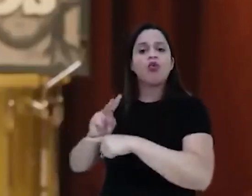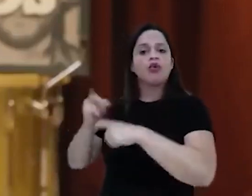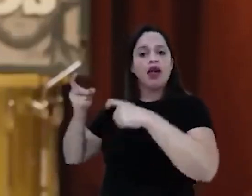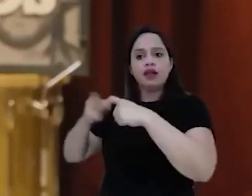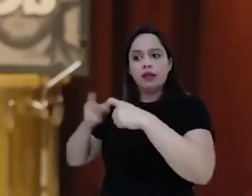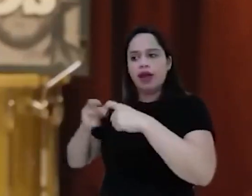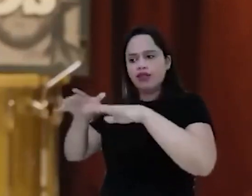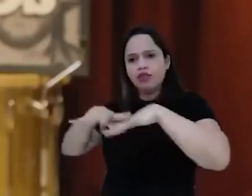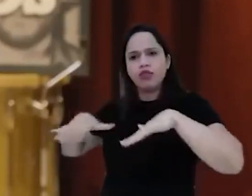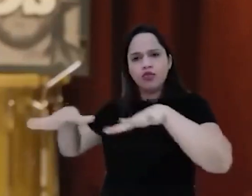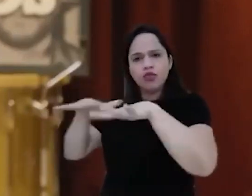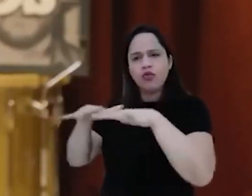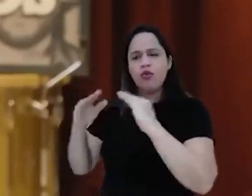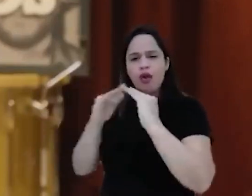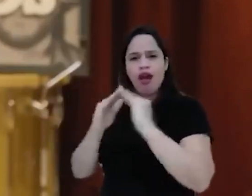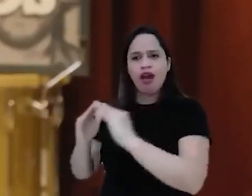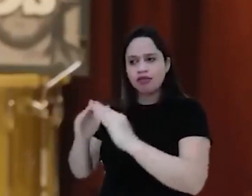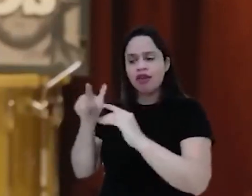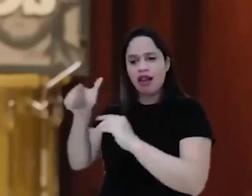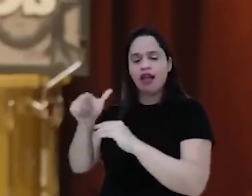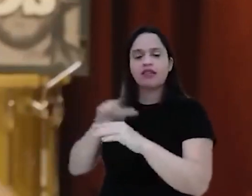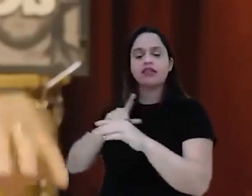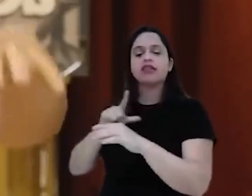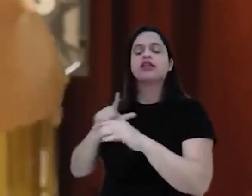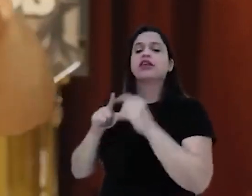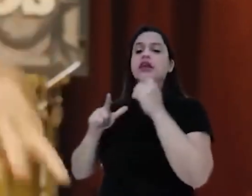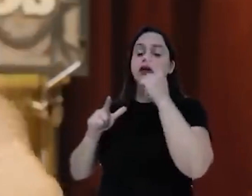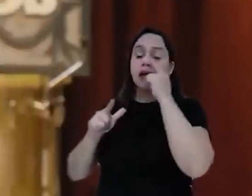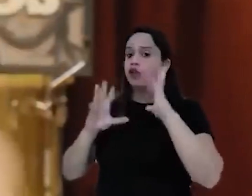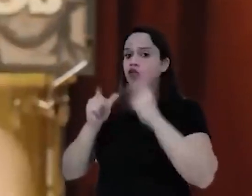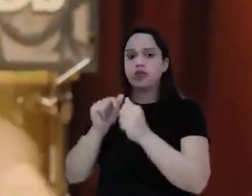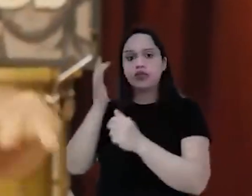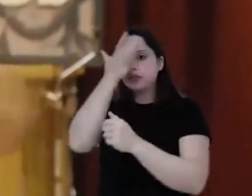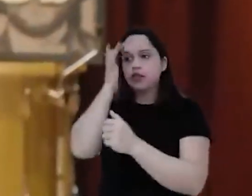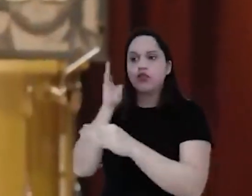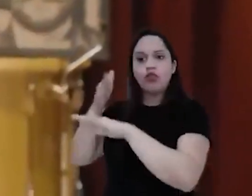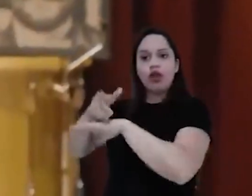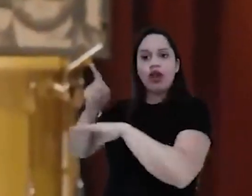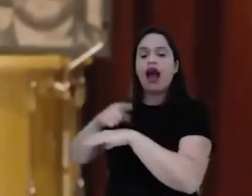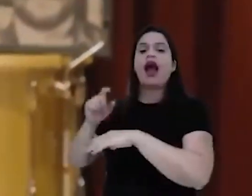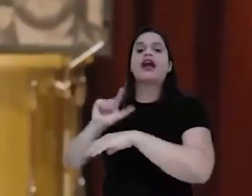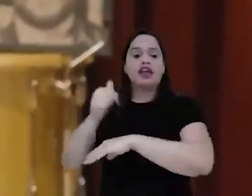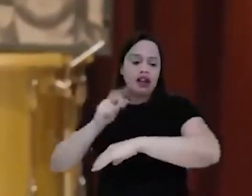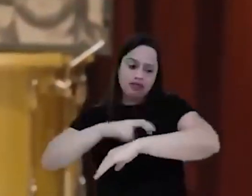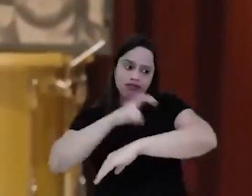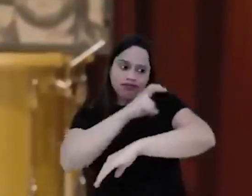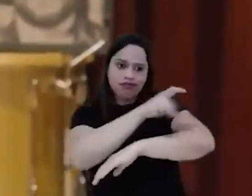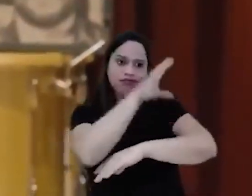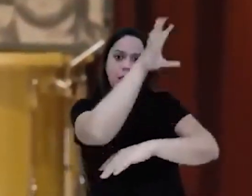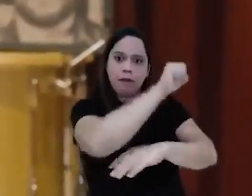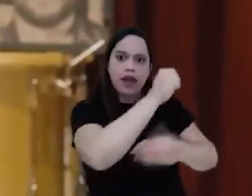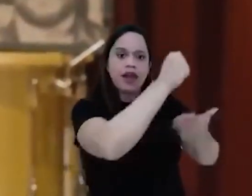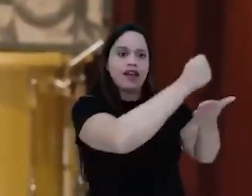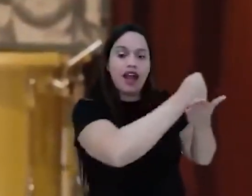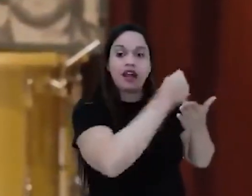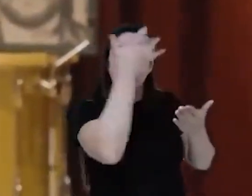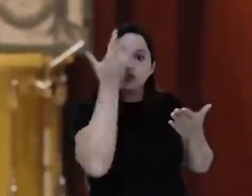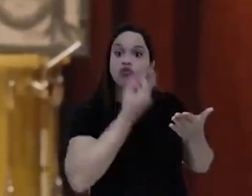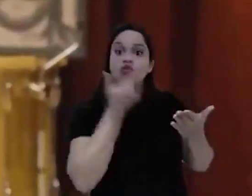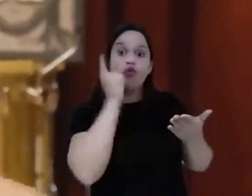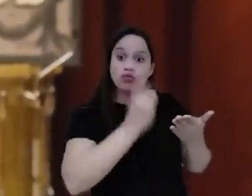combustível em um Vilarejo chamado lá União bom então galera se concentrou lá e Subiu até chegar no acidente para